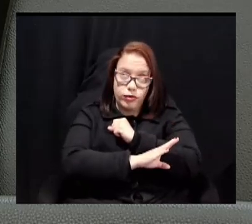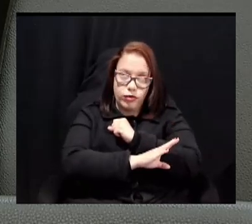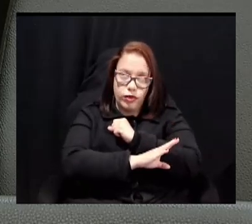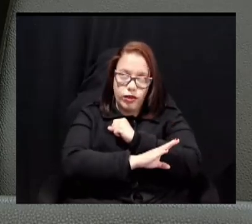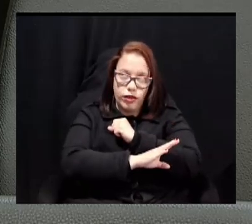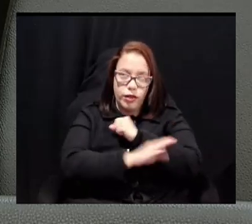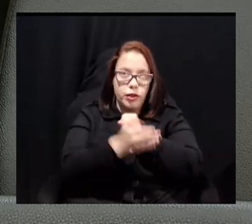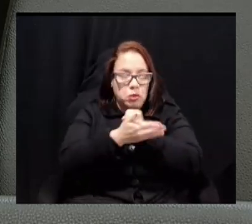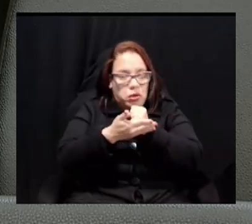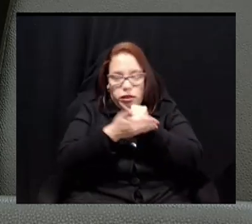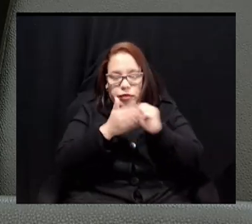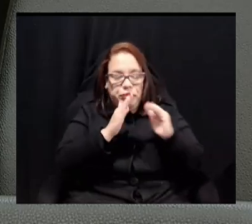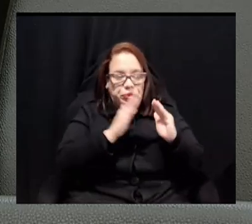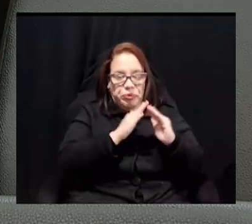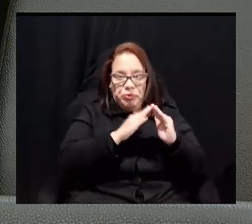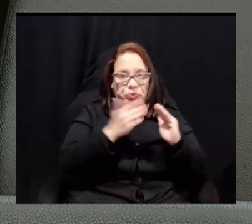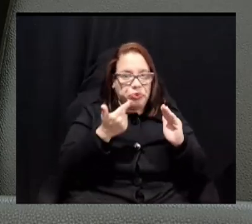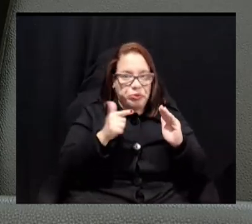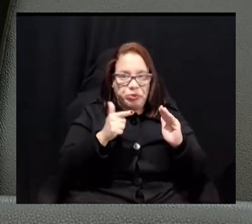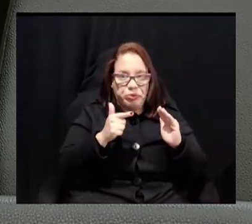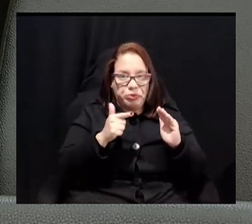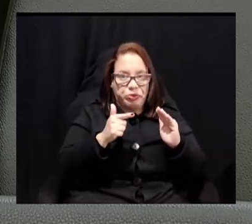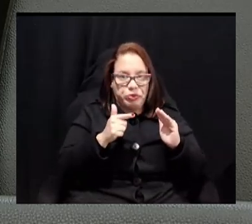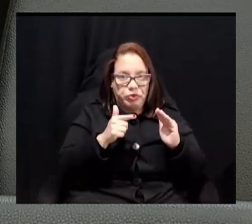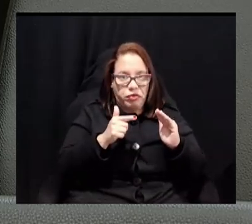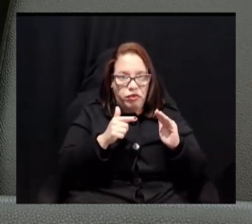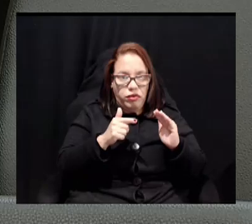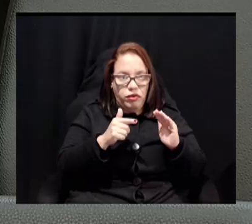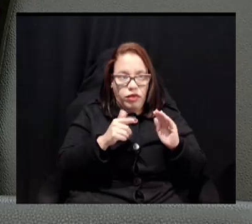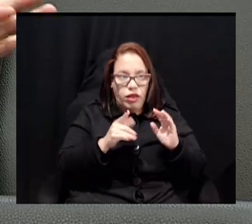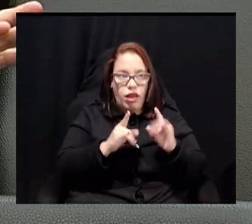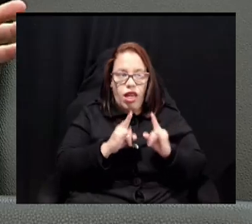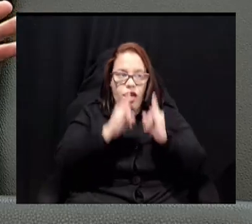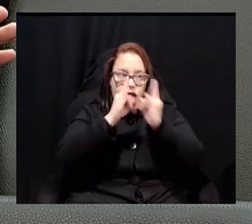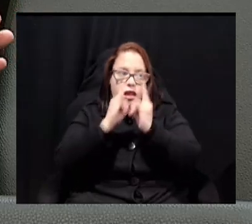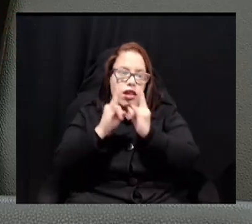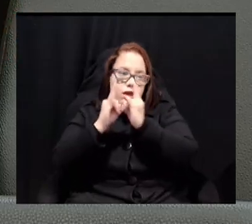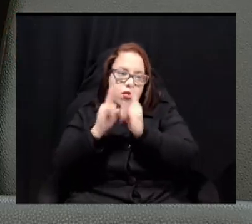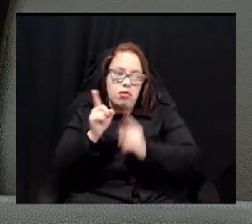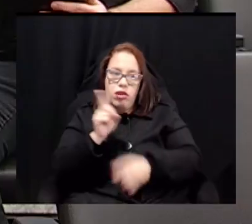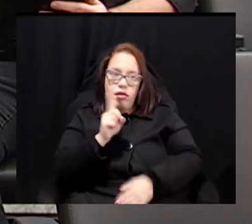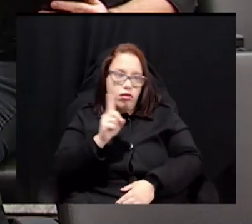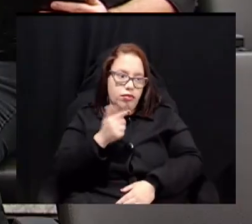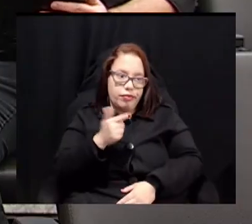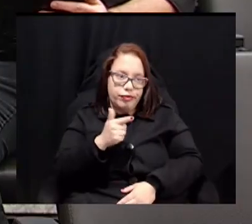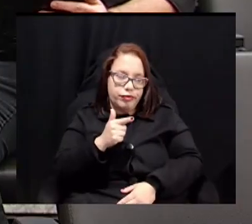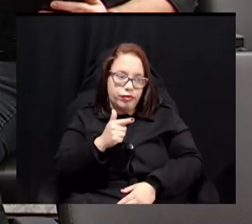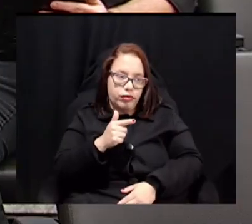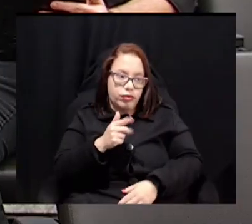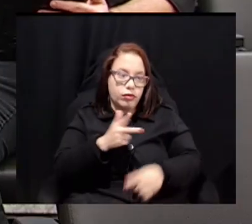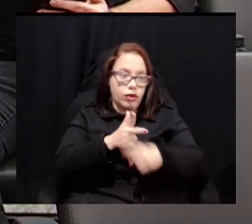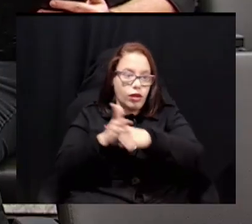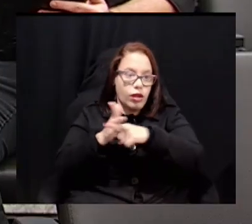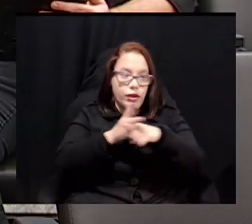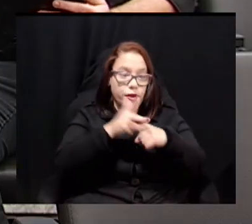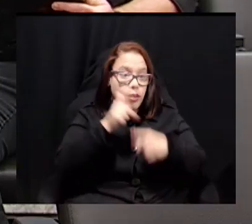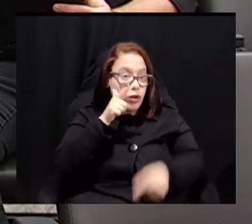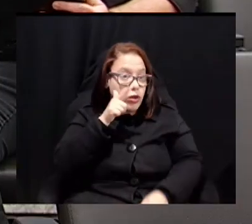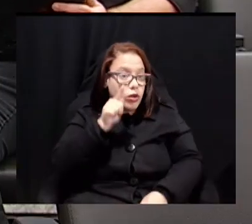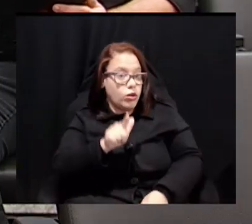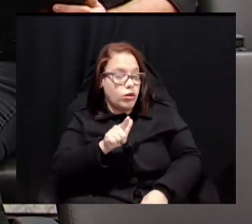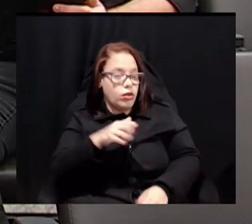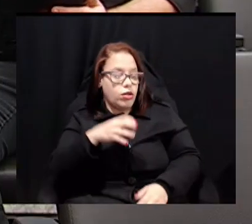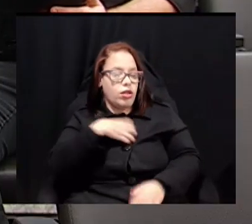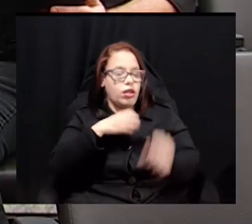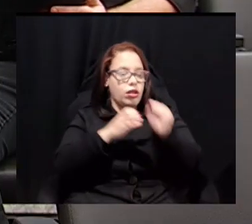residências, não há verticalização no bairro. Então, você colocando essas câmeras, você consegue criar uma sensação de segurança até